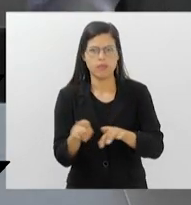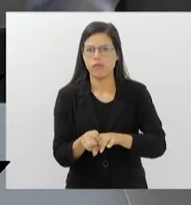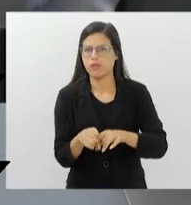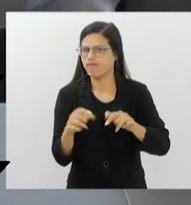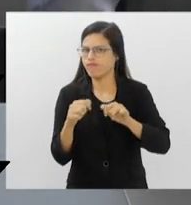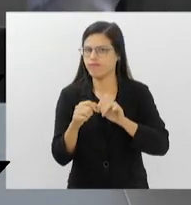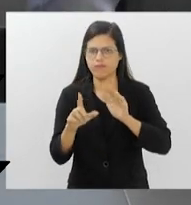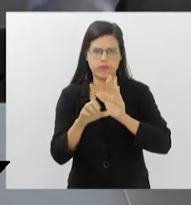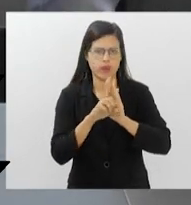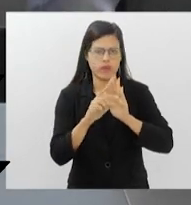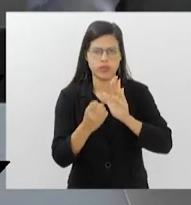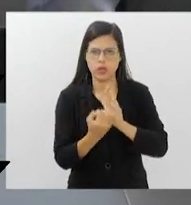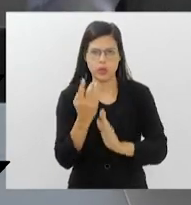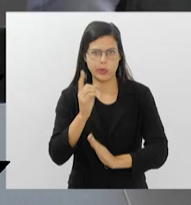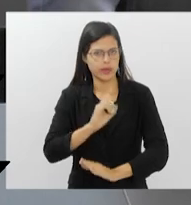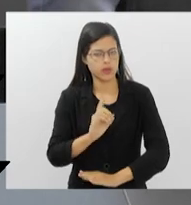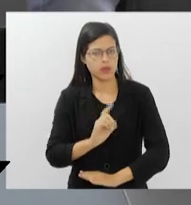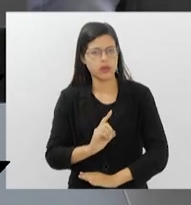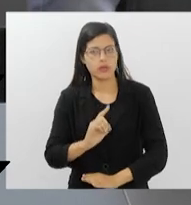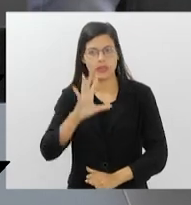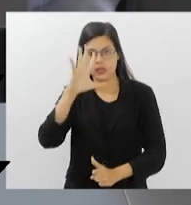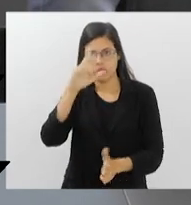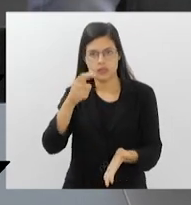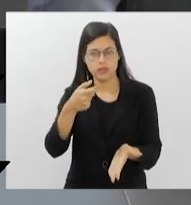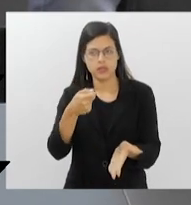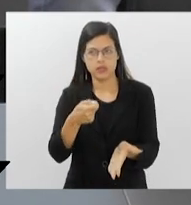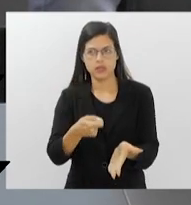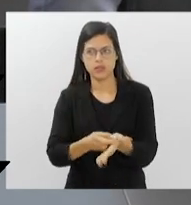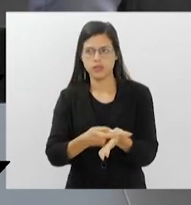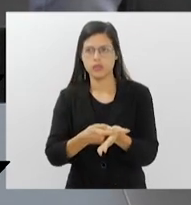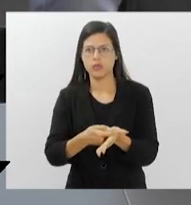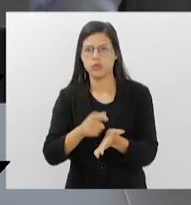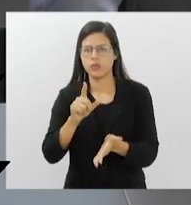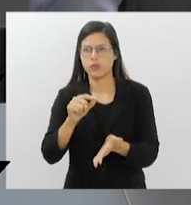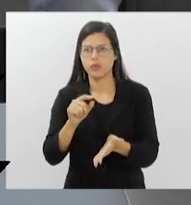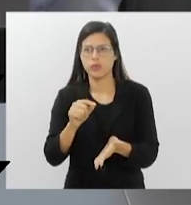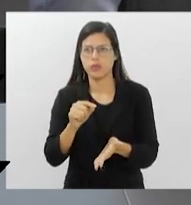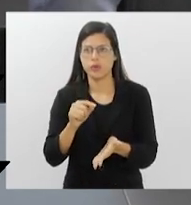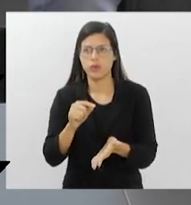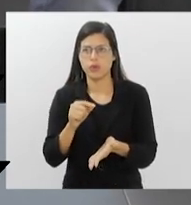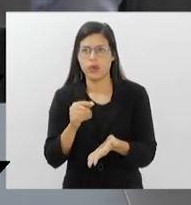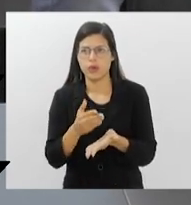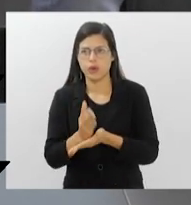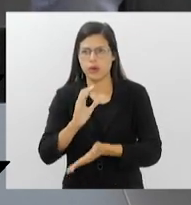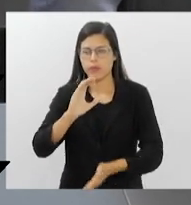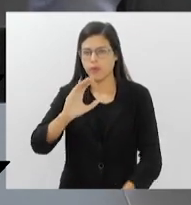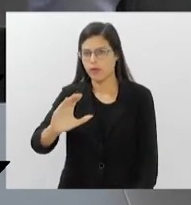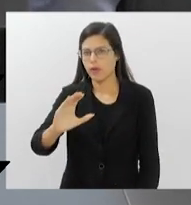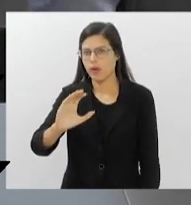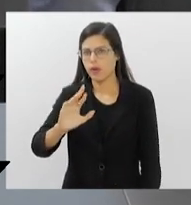lei quando decidiu homologar o Cred